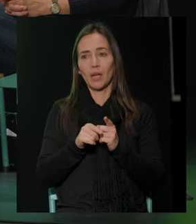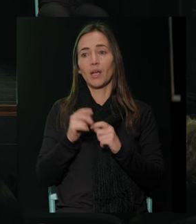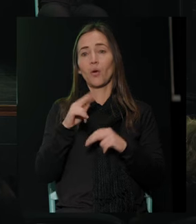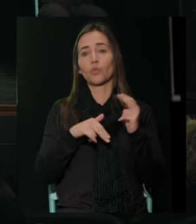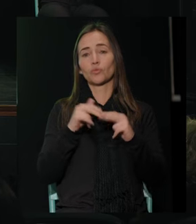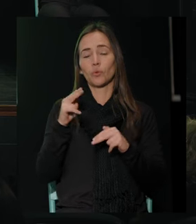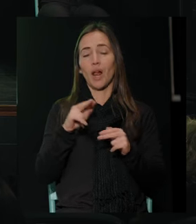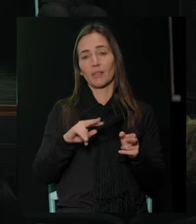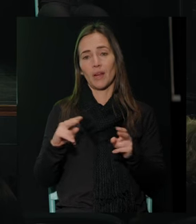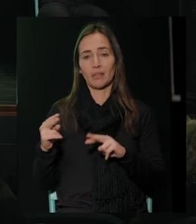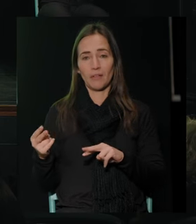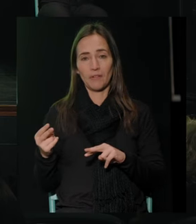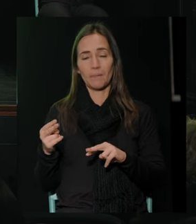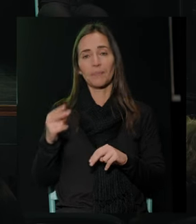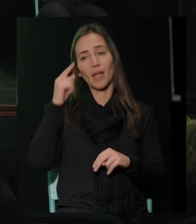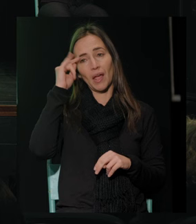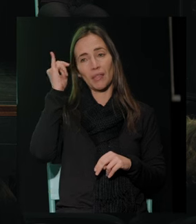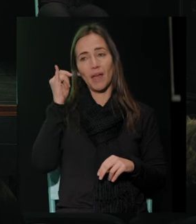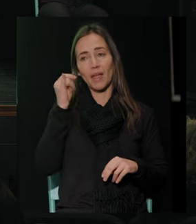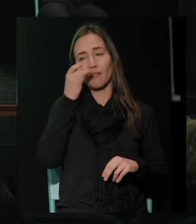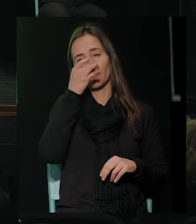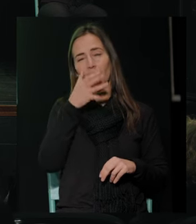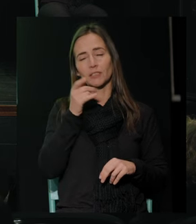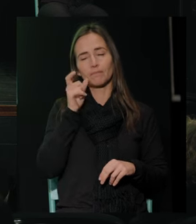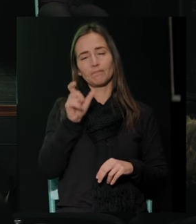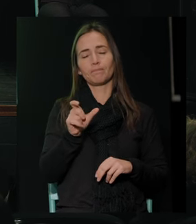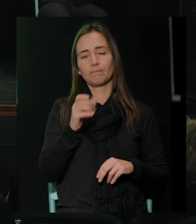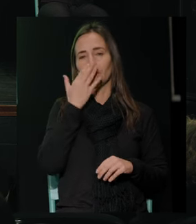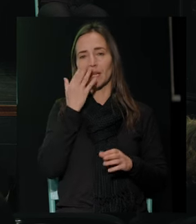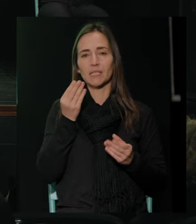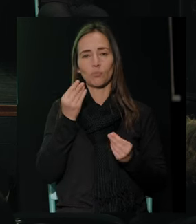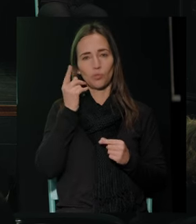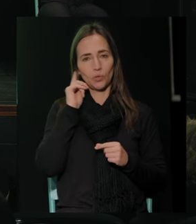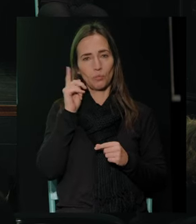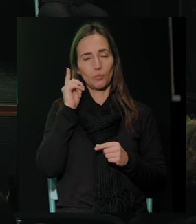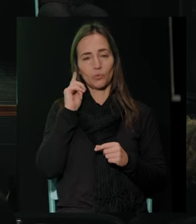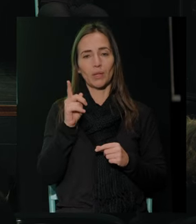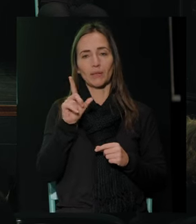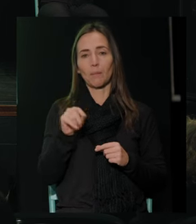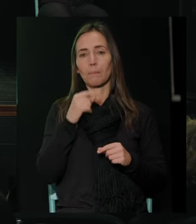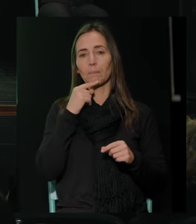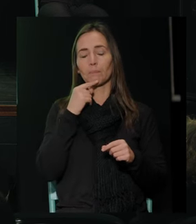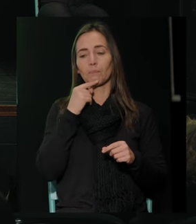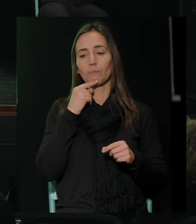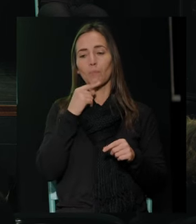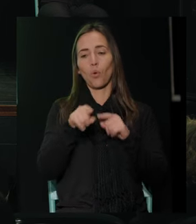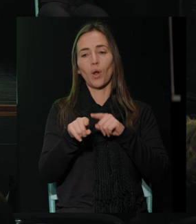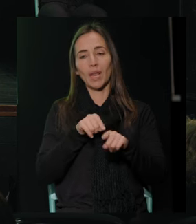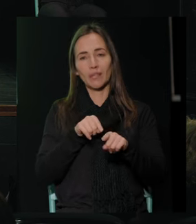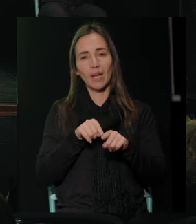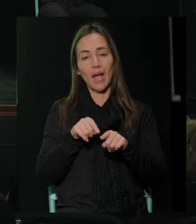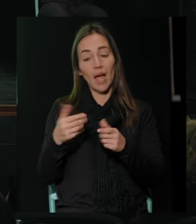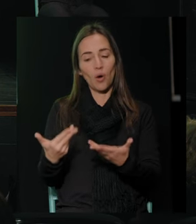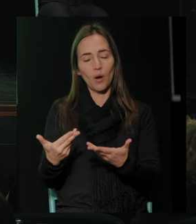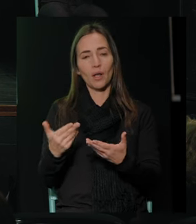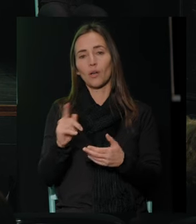uma alternativa. E esta ideia de fragilidade parece-me chave, até numa perspectiva política mais imediata, não forçosamente numa